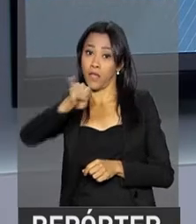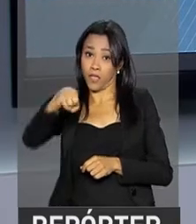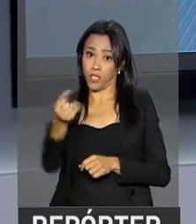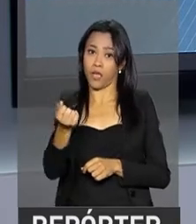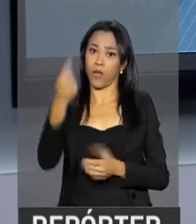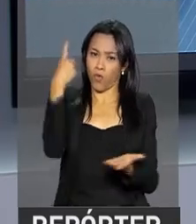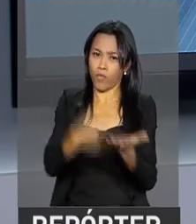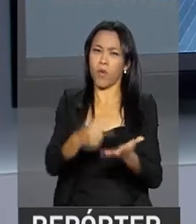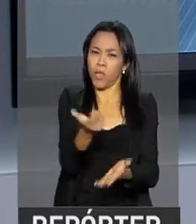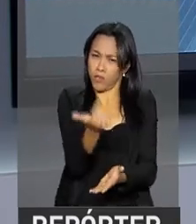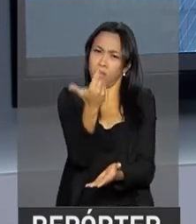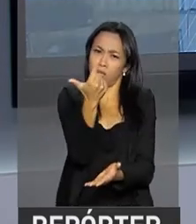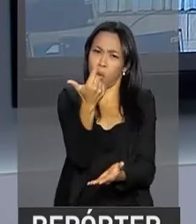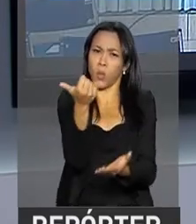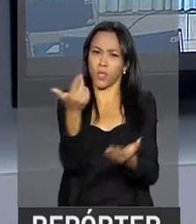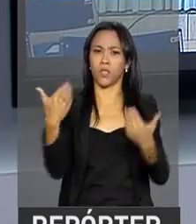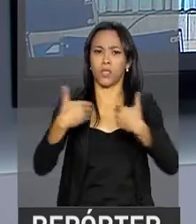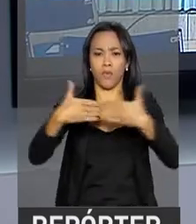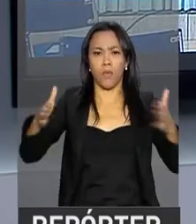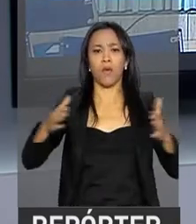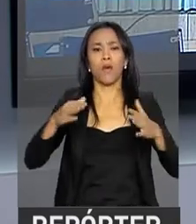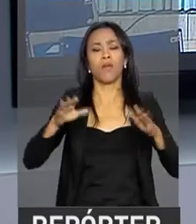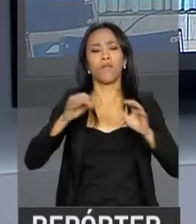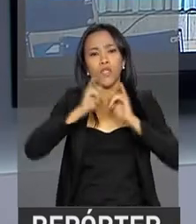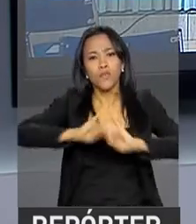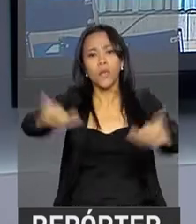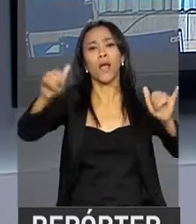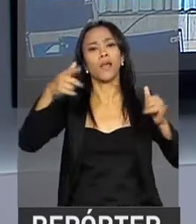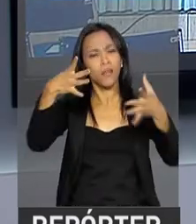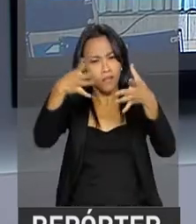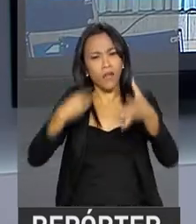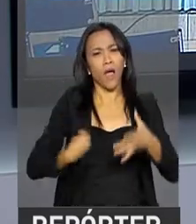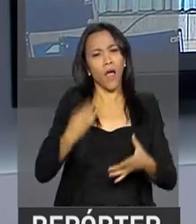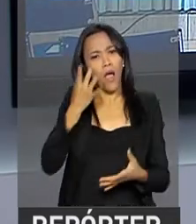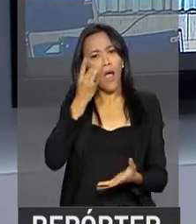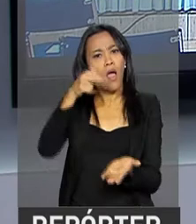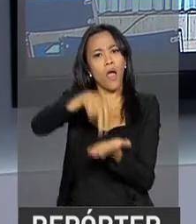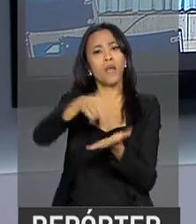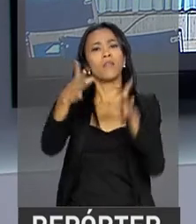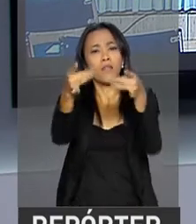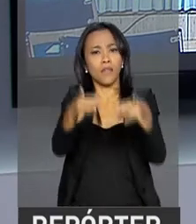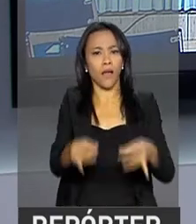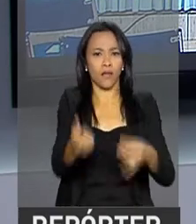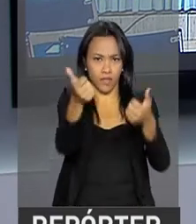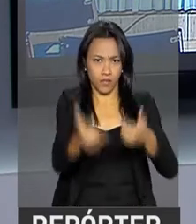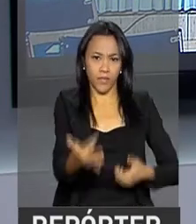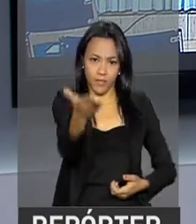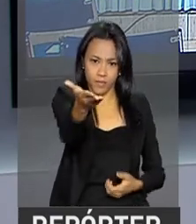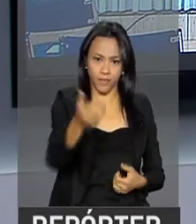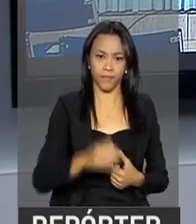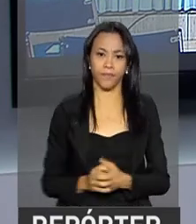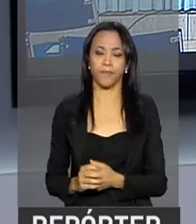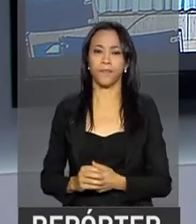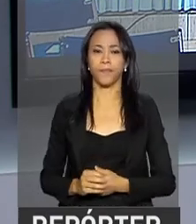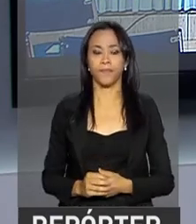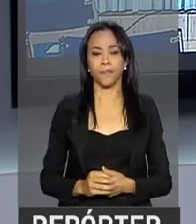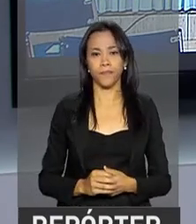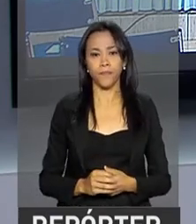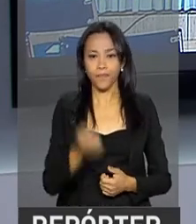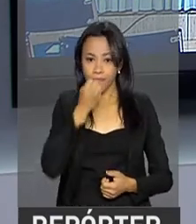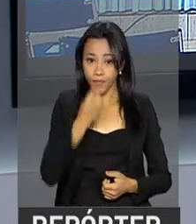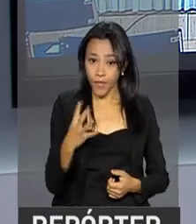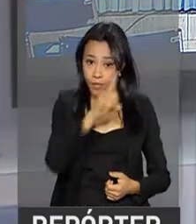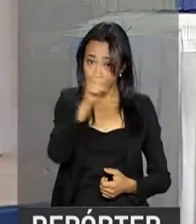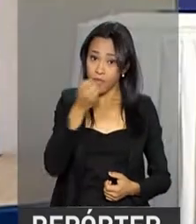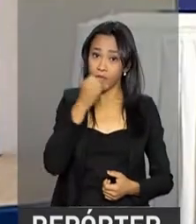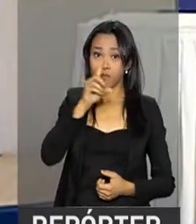falar agora com a repórter beatriz albuquerque que está lá e traz mais detalhes pra gente podia beatriz onde a